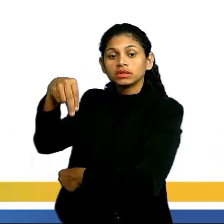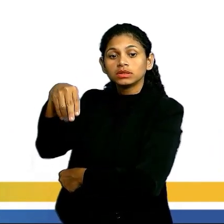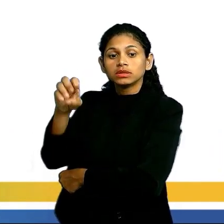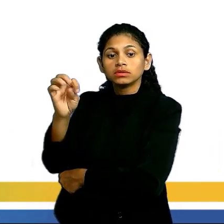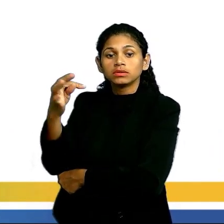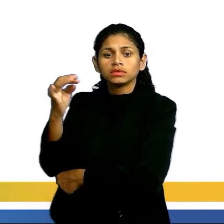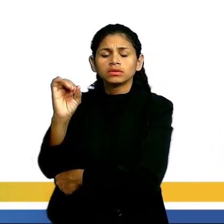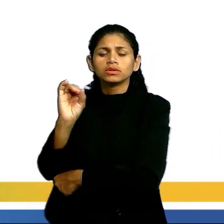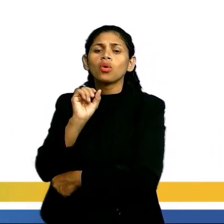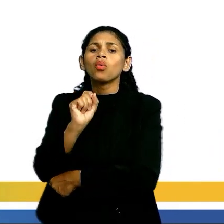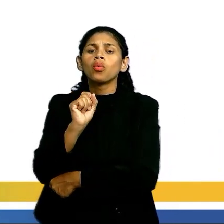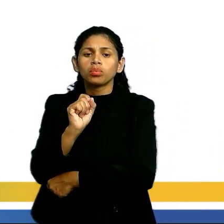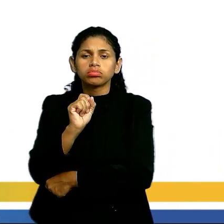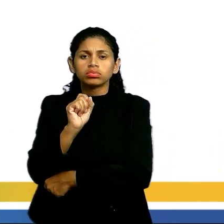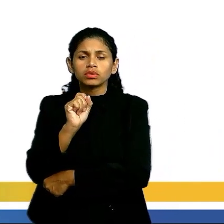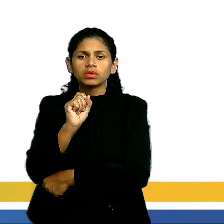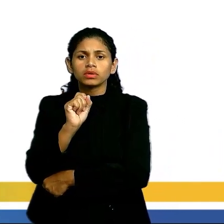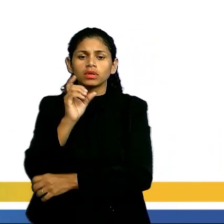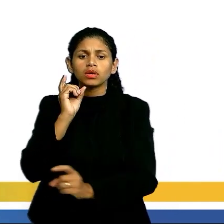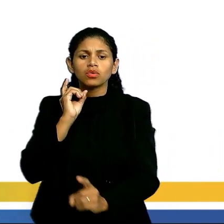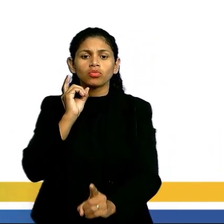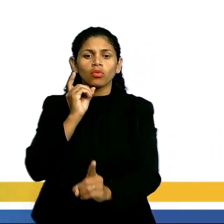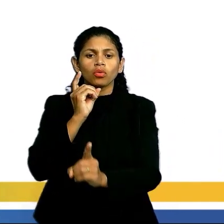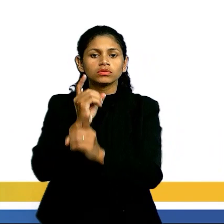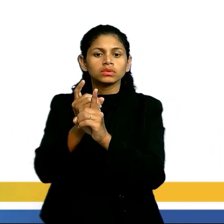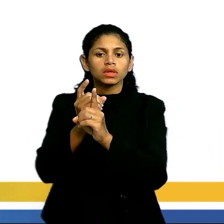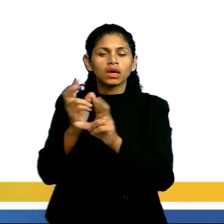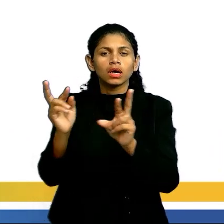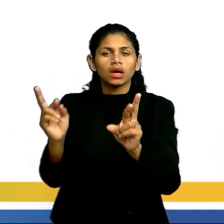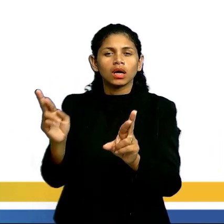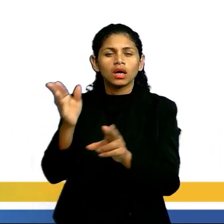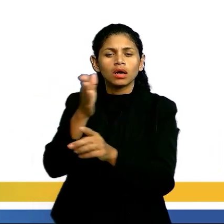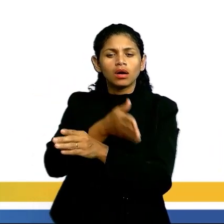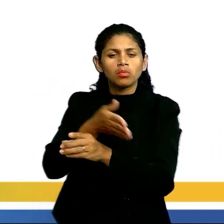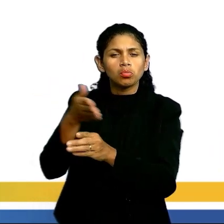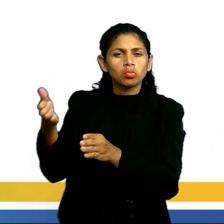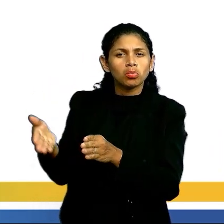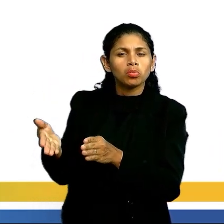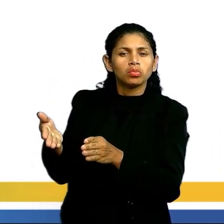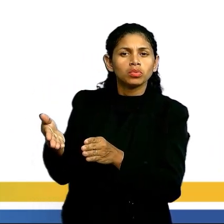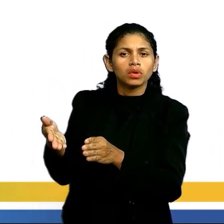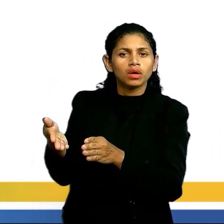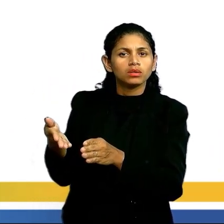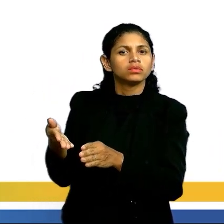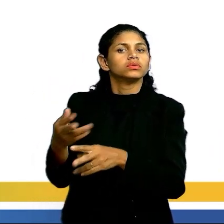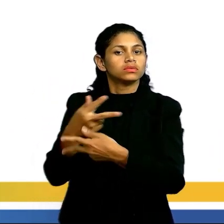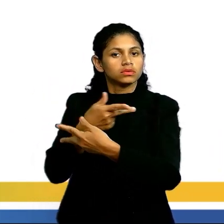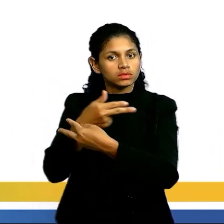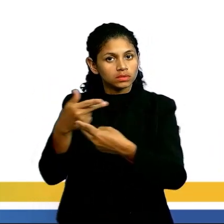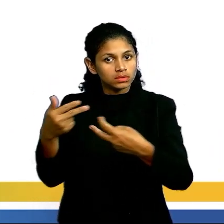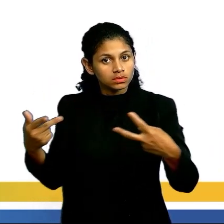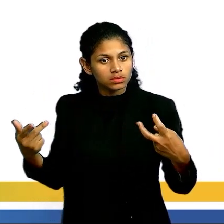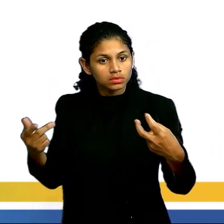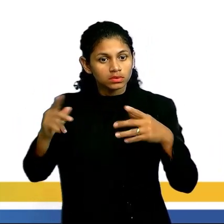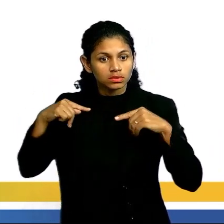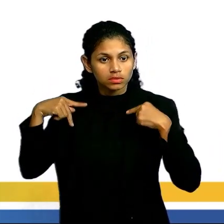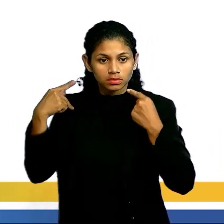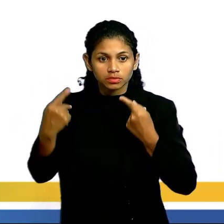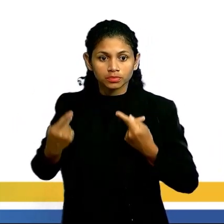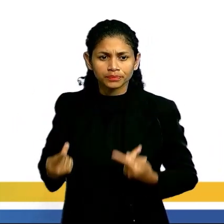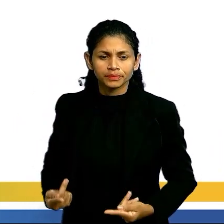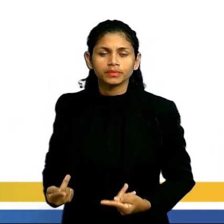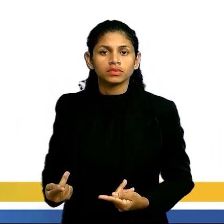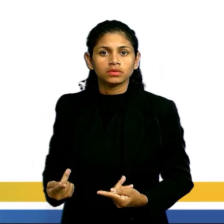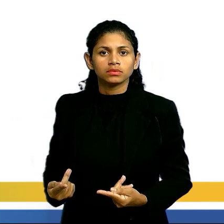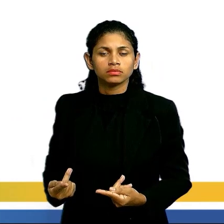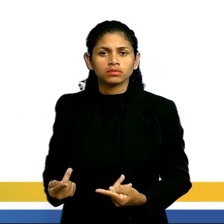humanos. Essa questão, pessoal, ela é muito parecida com a primeira que a gente viu. Então, a gente sabendo dessas informações, a gente